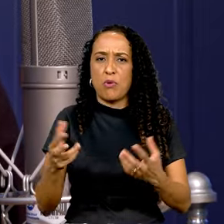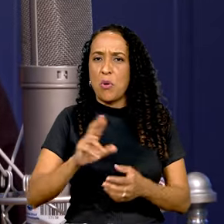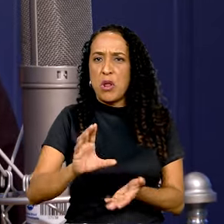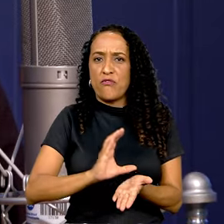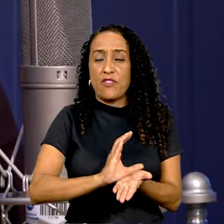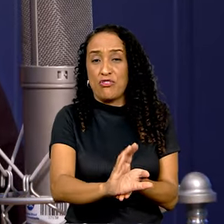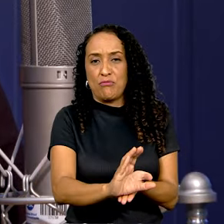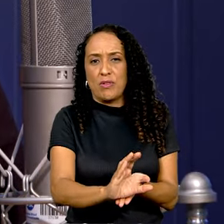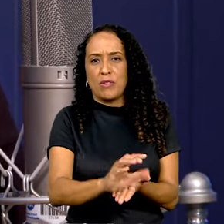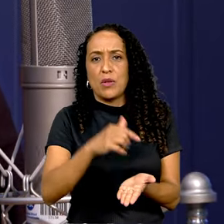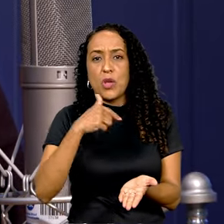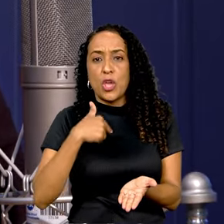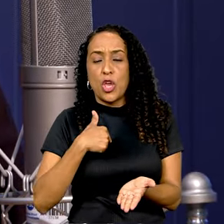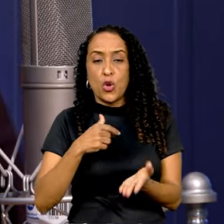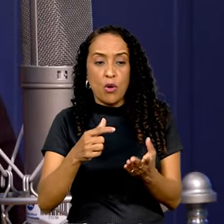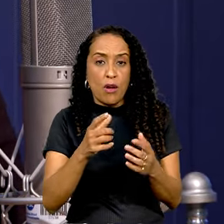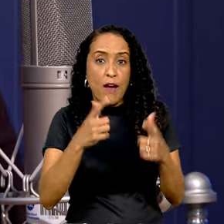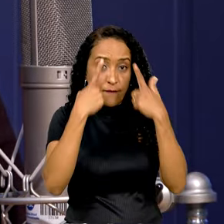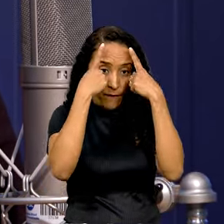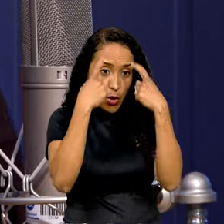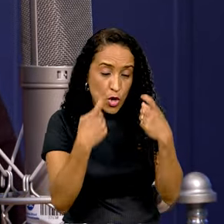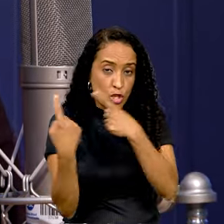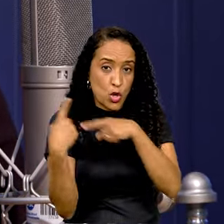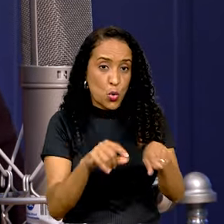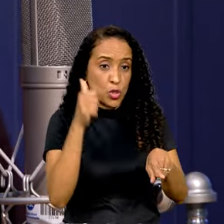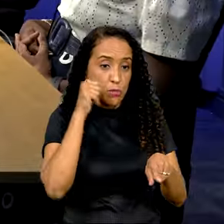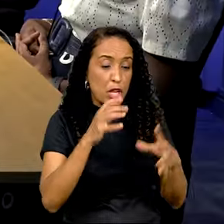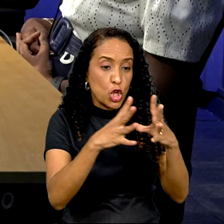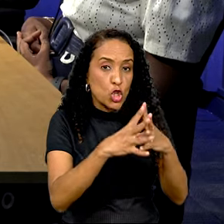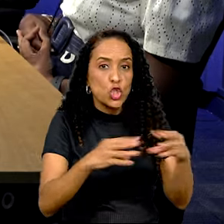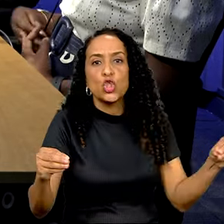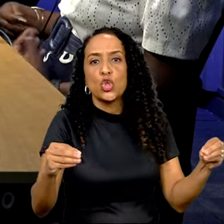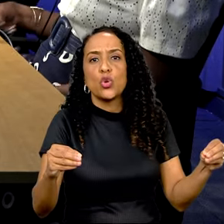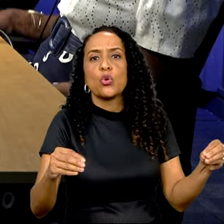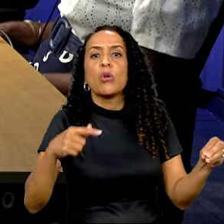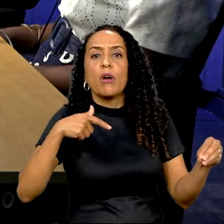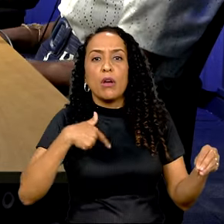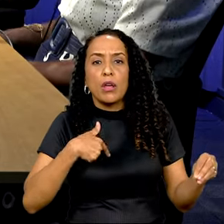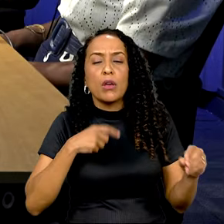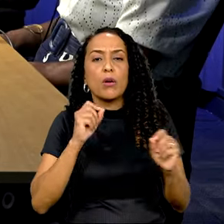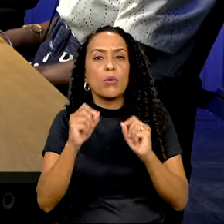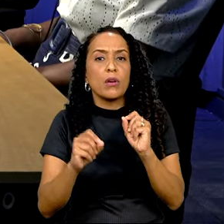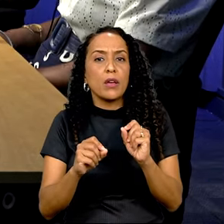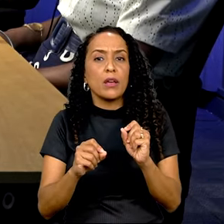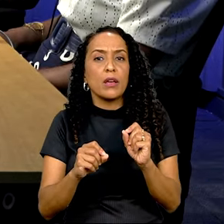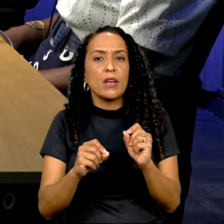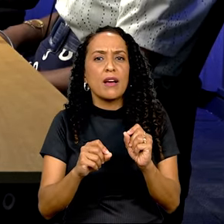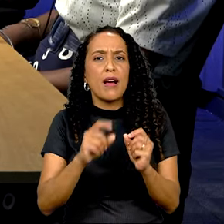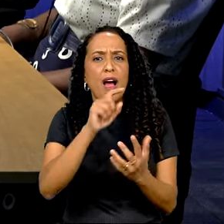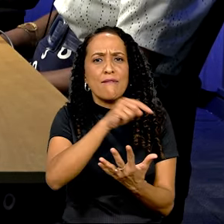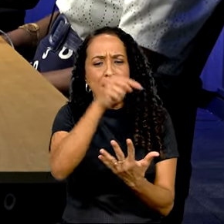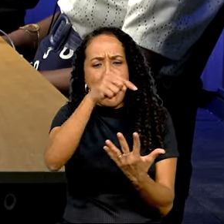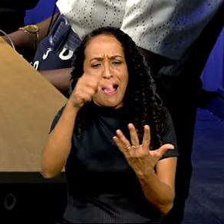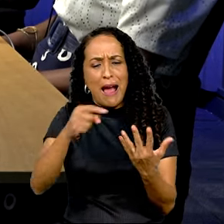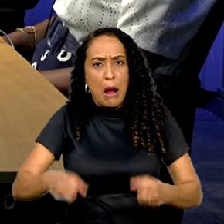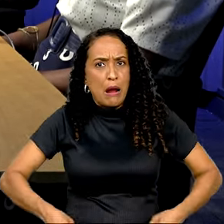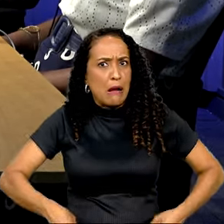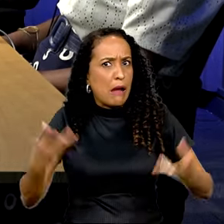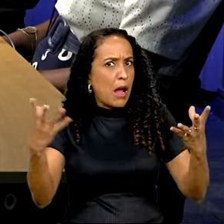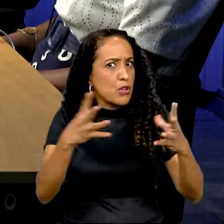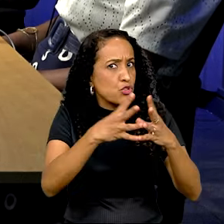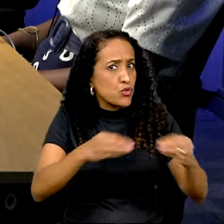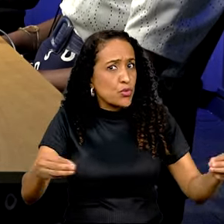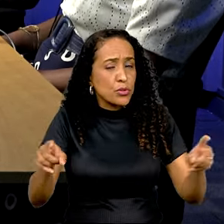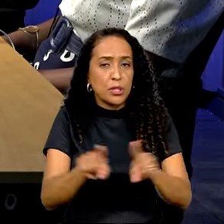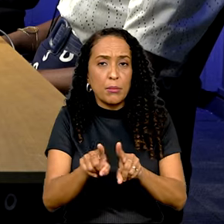como um investimento quando eu elimino a violência contra as mulheres eu tô eliminando um monte de gasto que eu